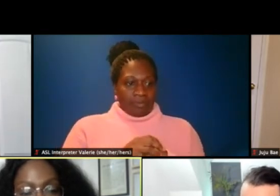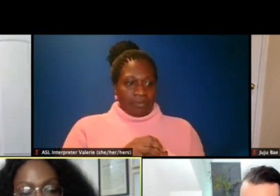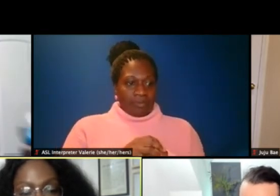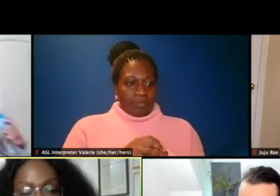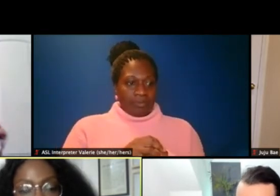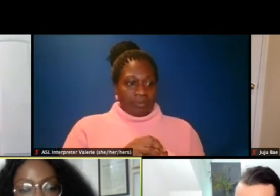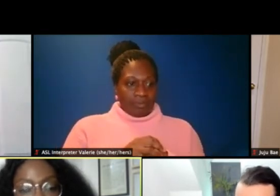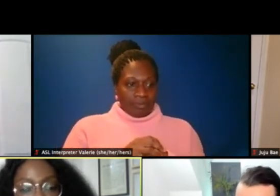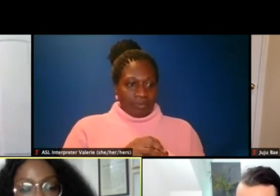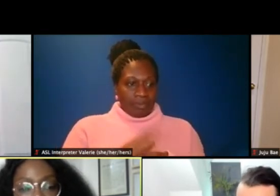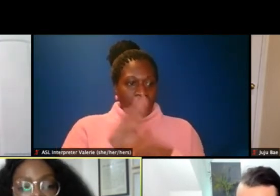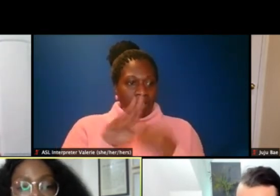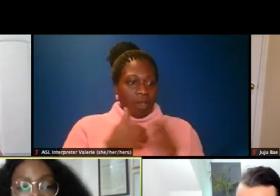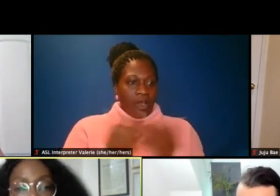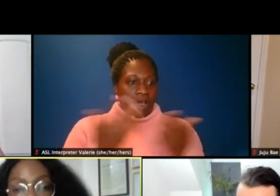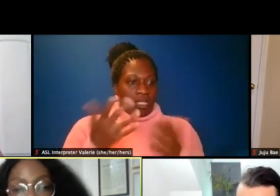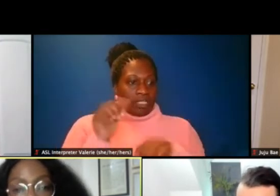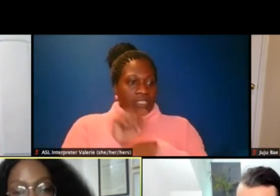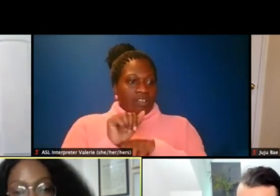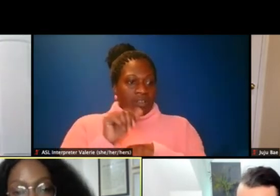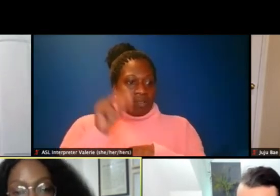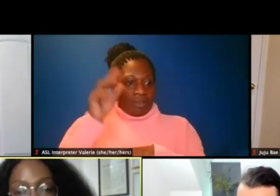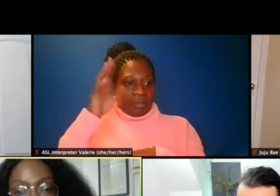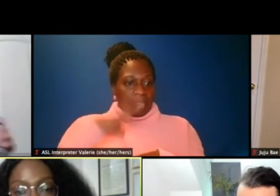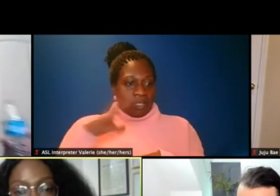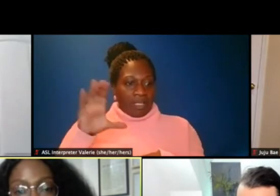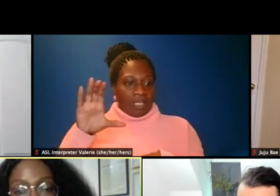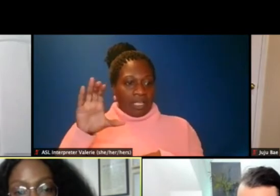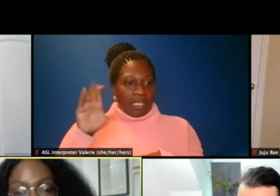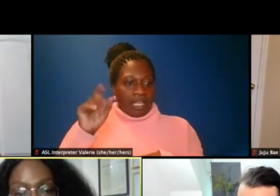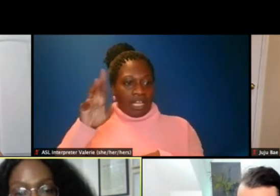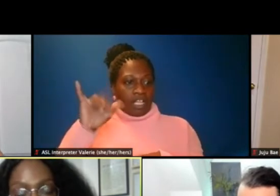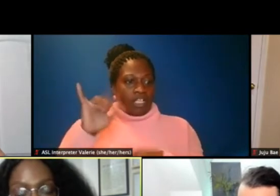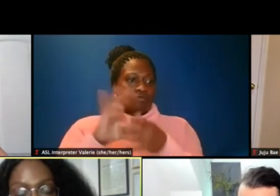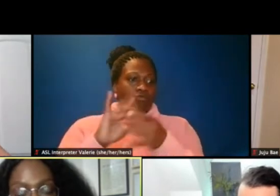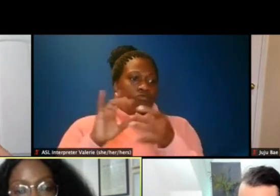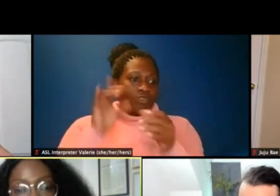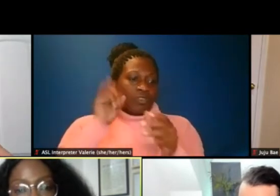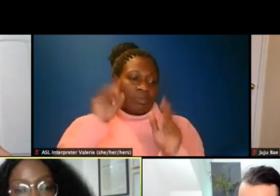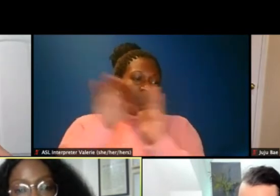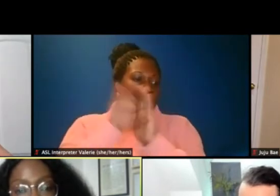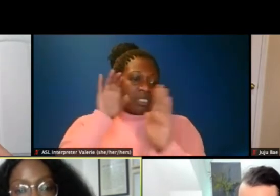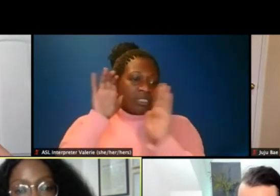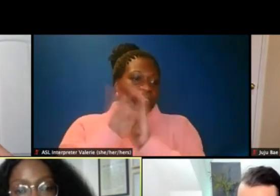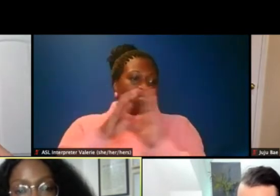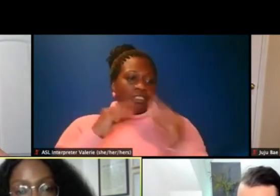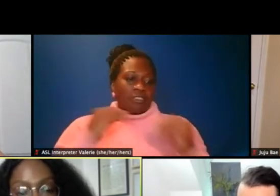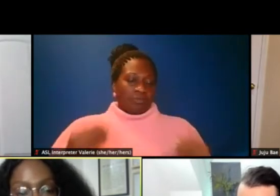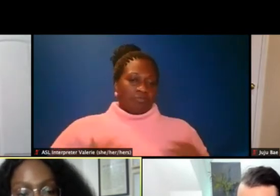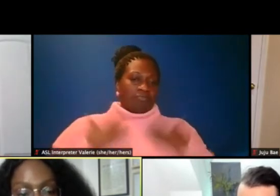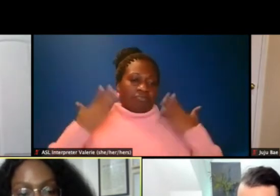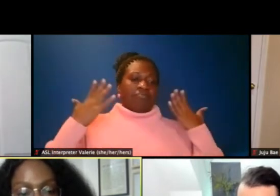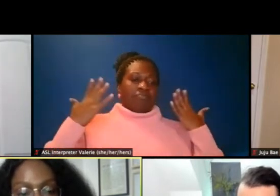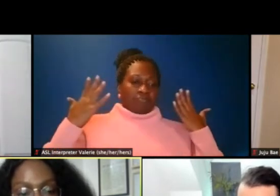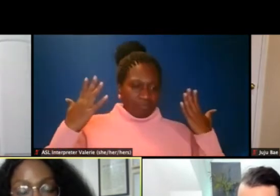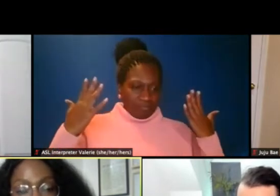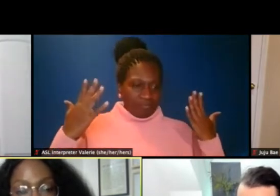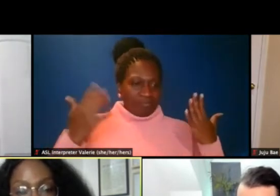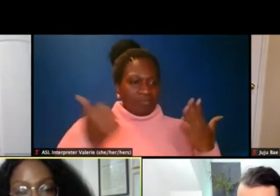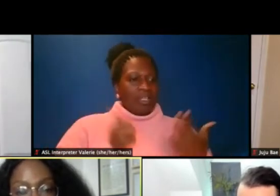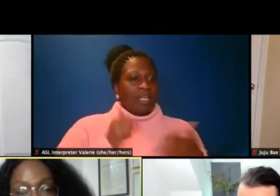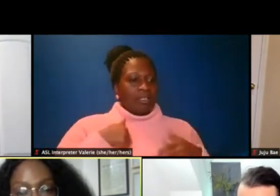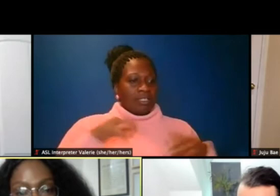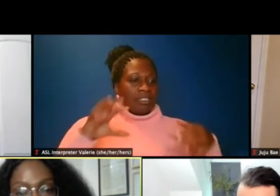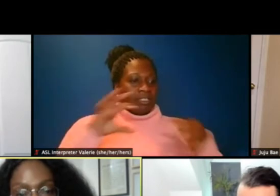ela diz, e quando eu vejo as imagens brilhantes dela, eu realmente me sinto muito conectada com que ela está